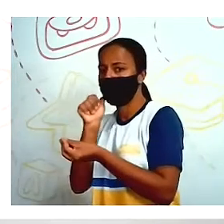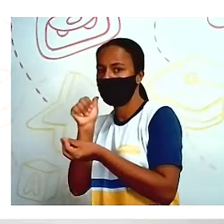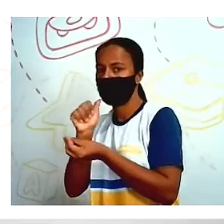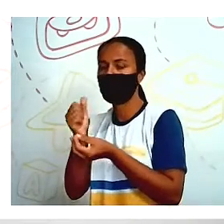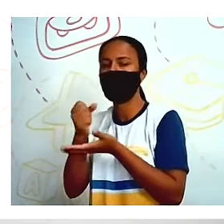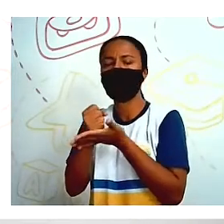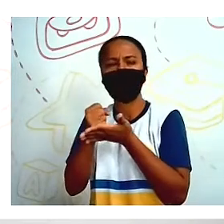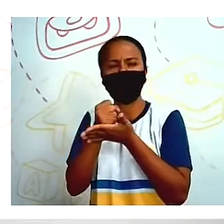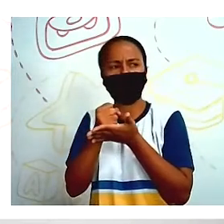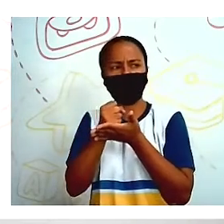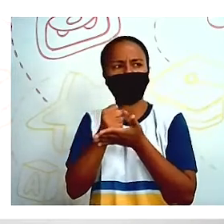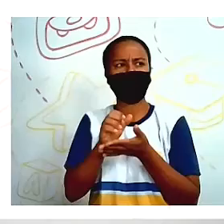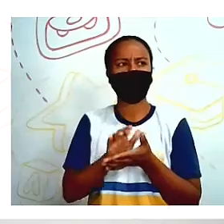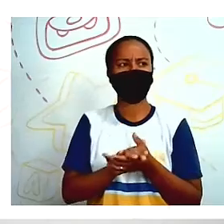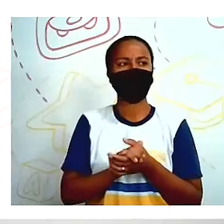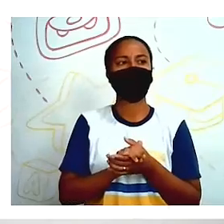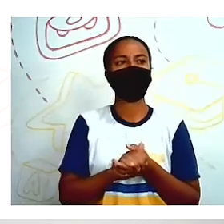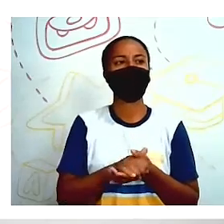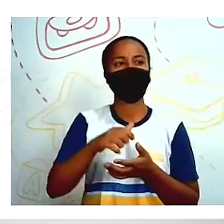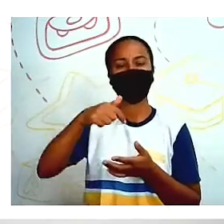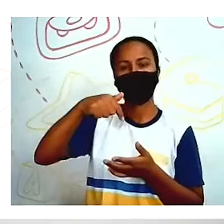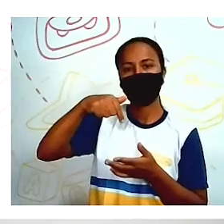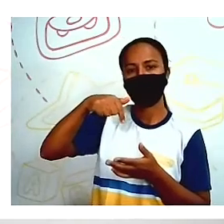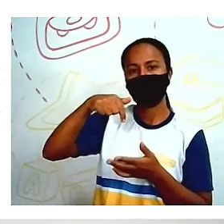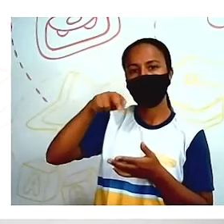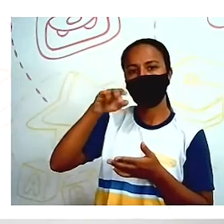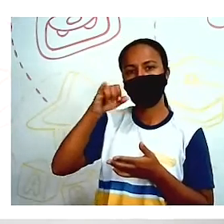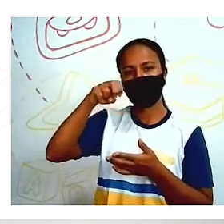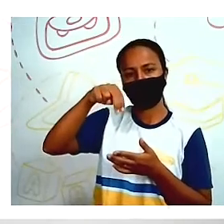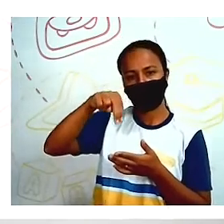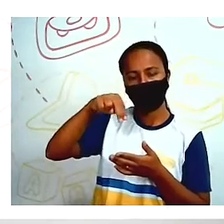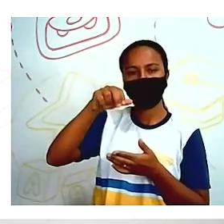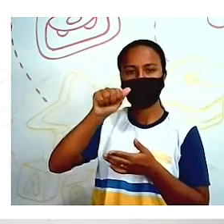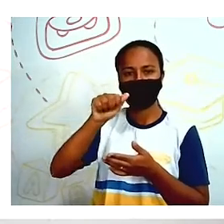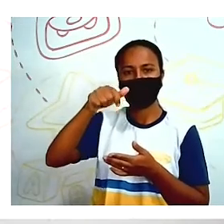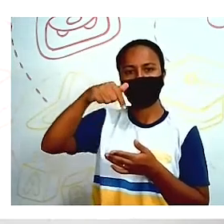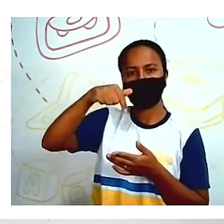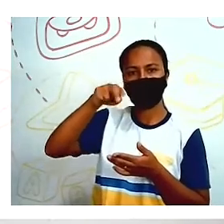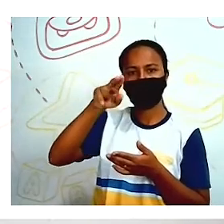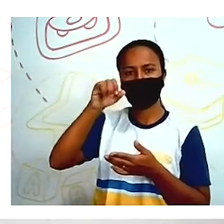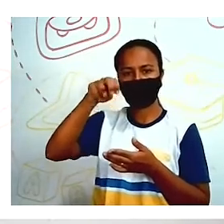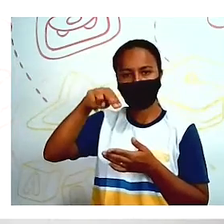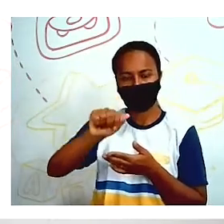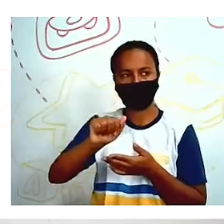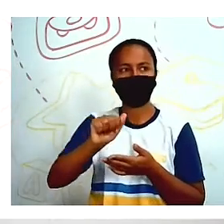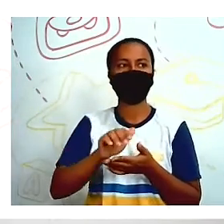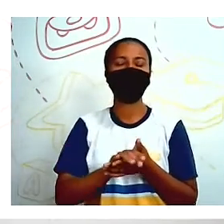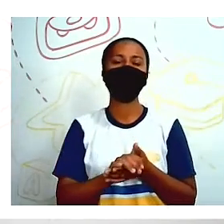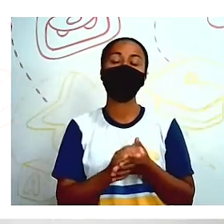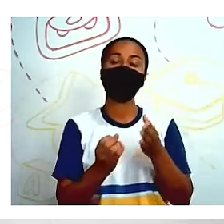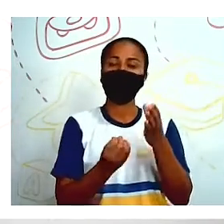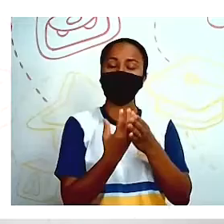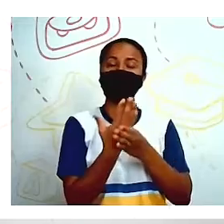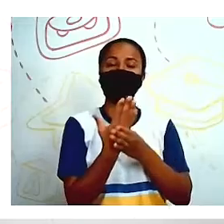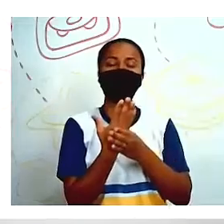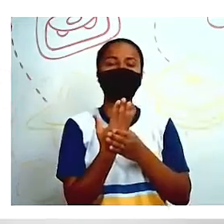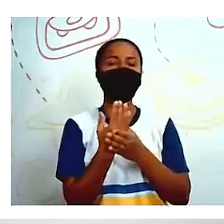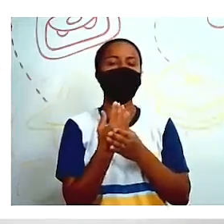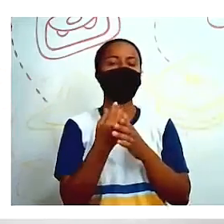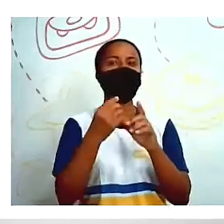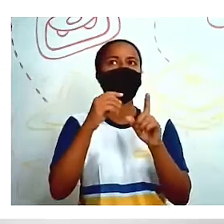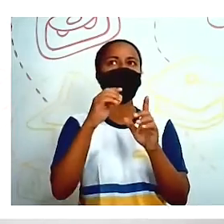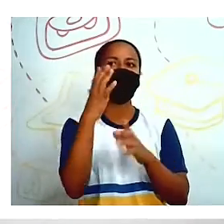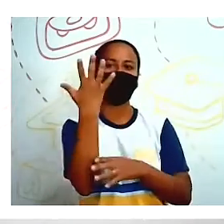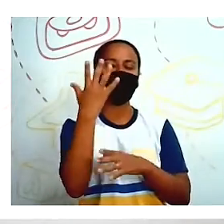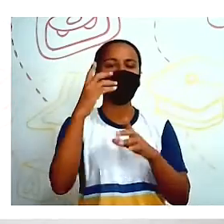preparada por indígenas a partir das folhas de uma árvore chamada cinchona, que a curou. Então, esse episódio